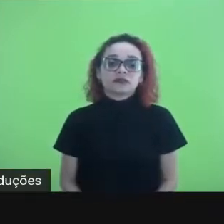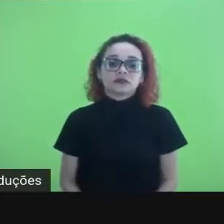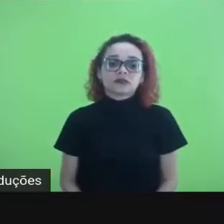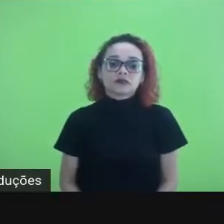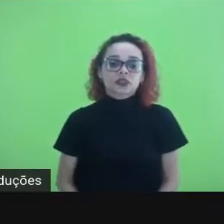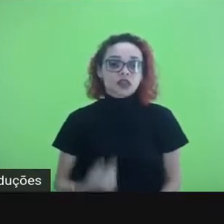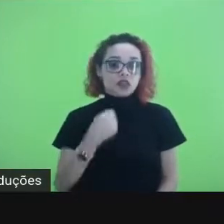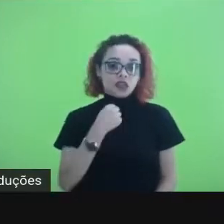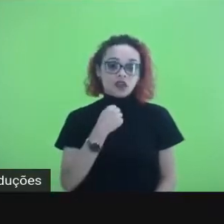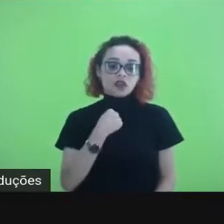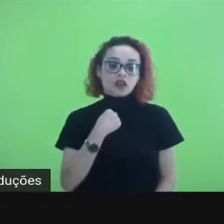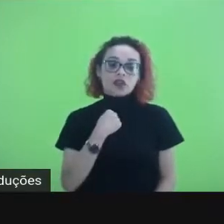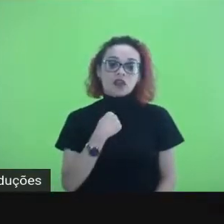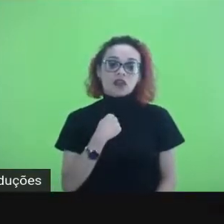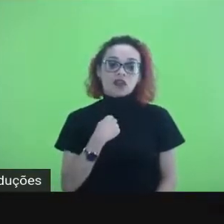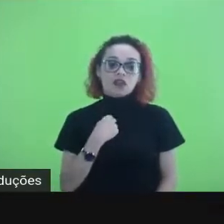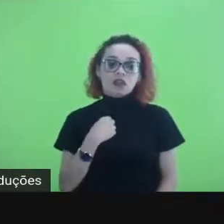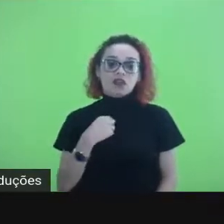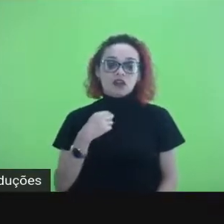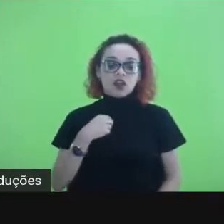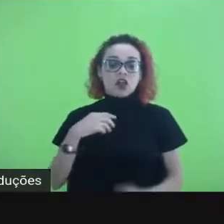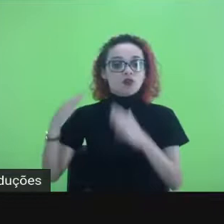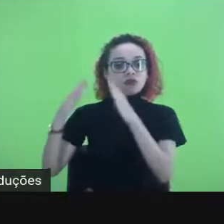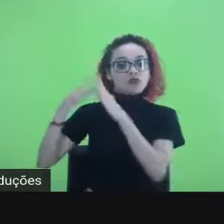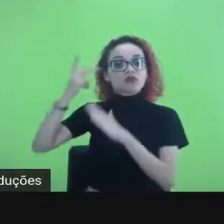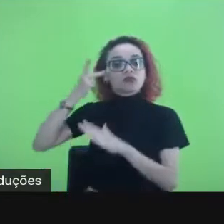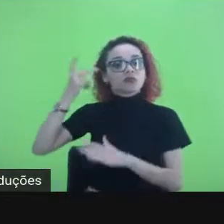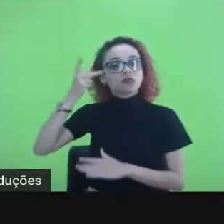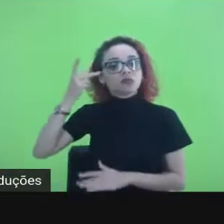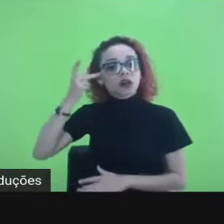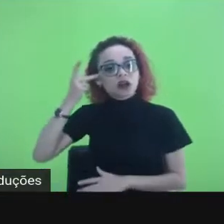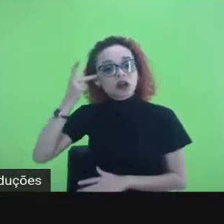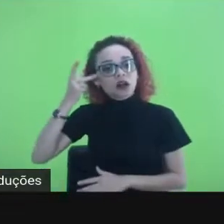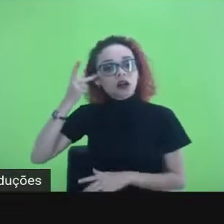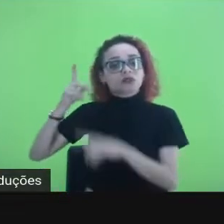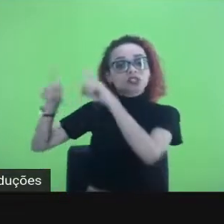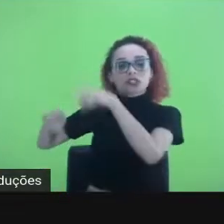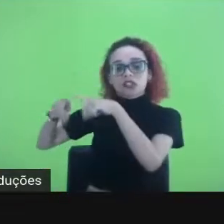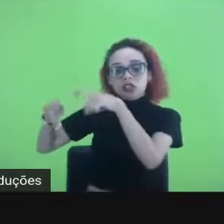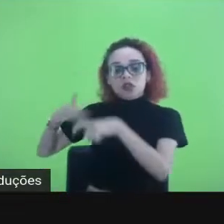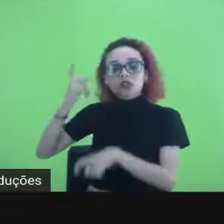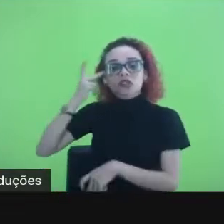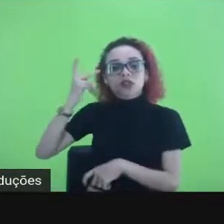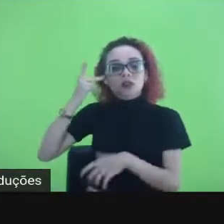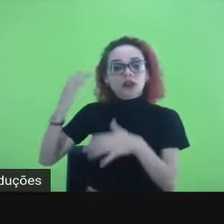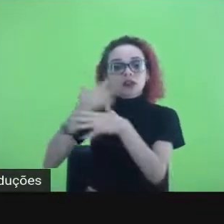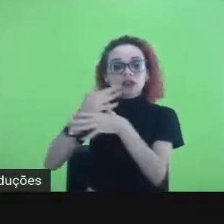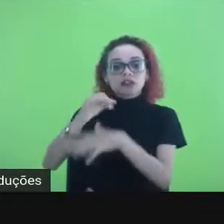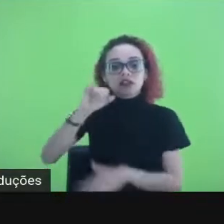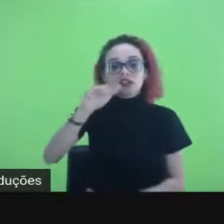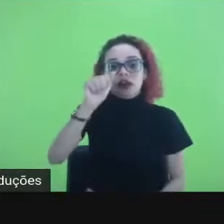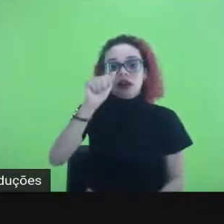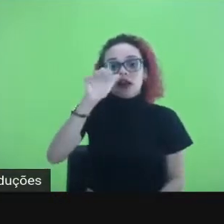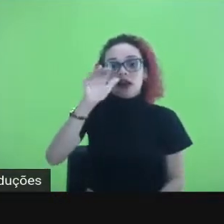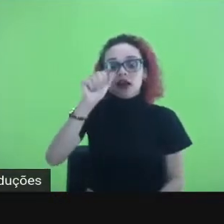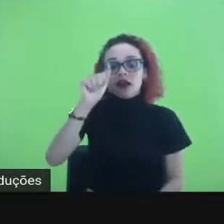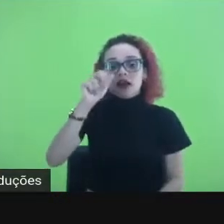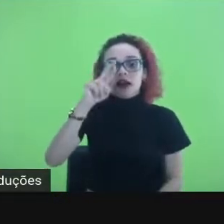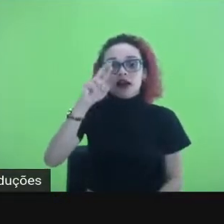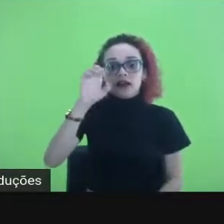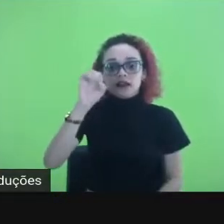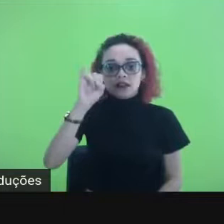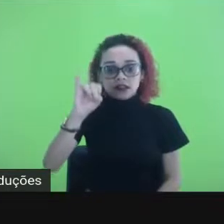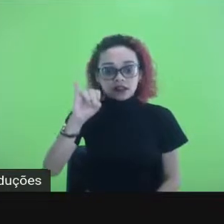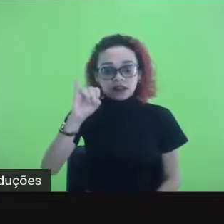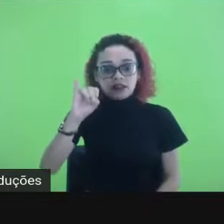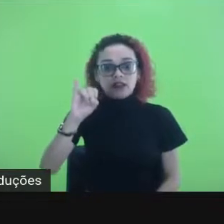Eu sou paulista, né, sou do interior de São Paulo, cidade chamada Jacareí. Depois, no final